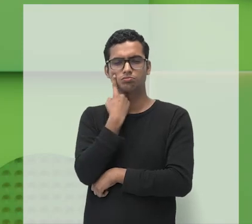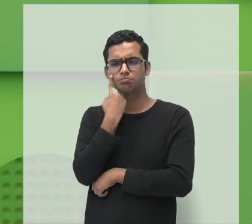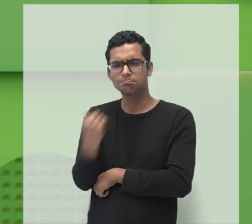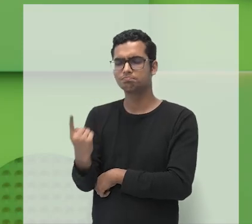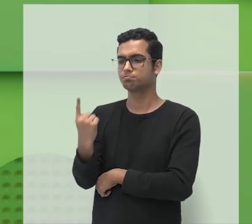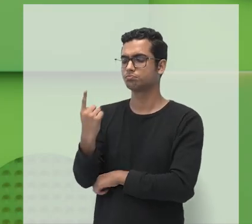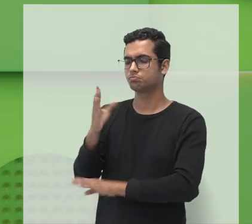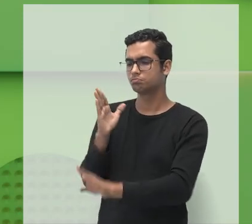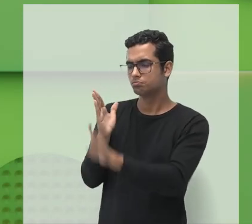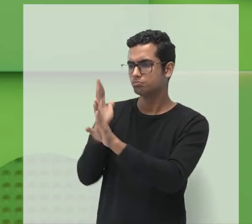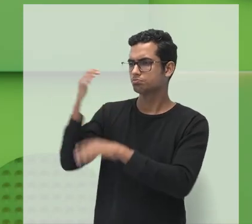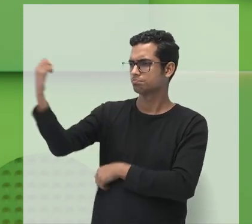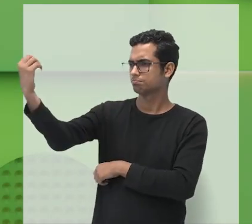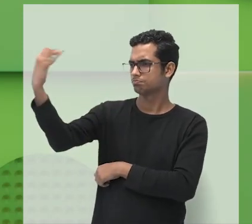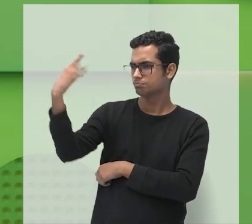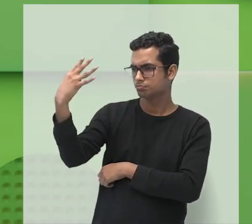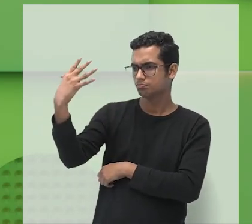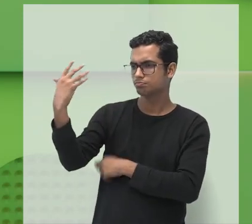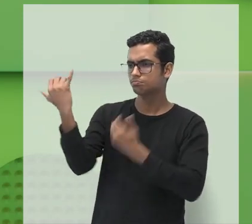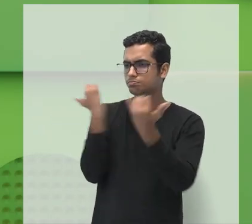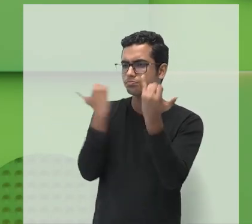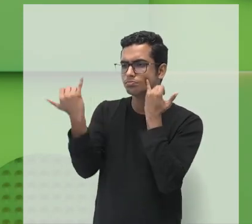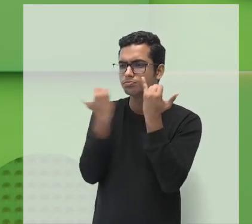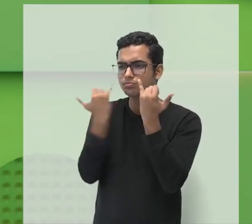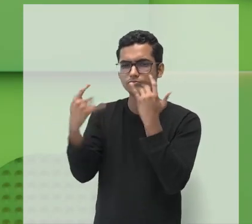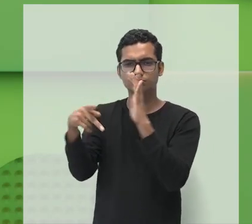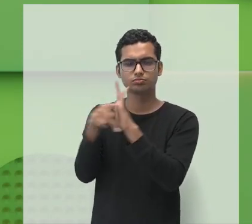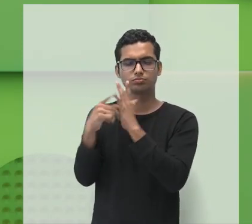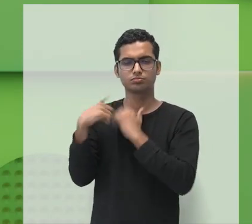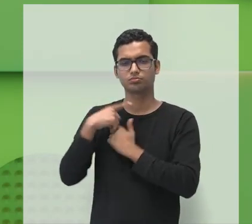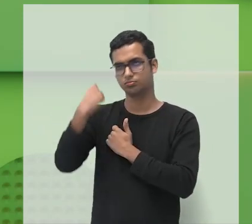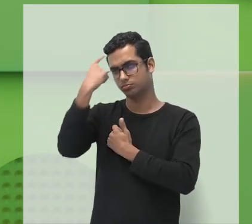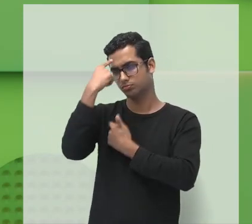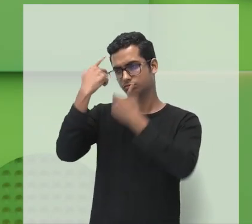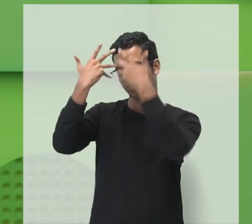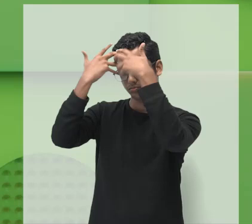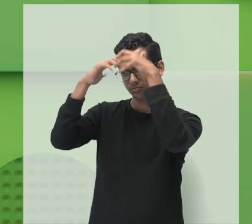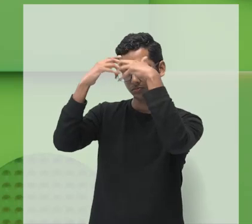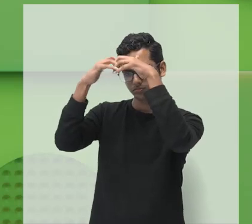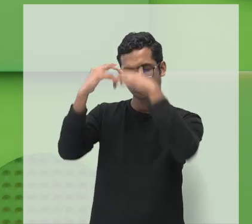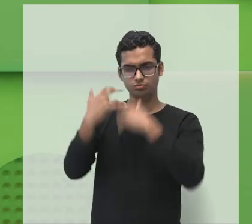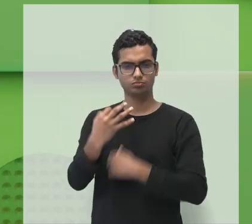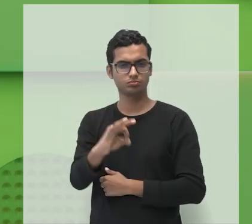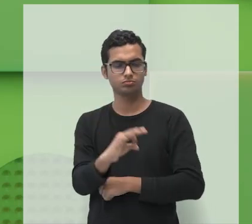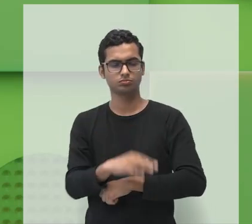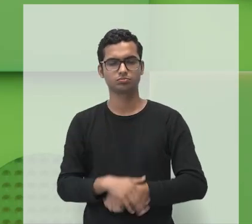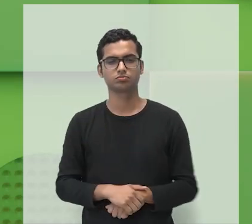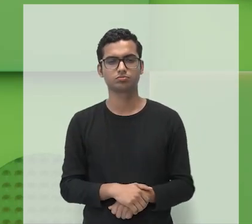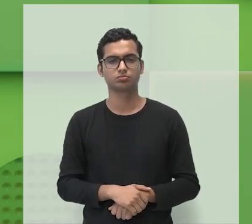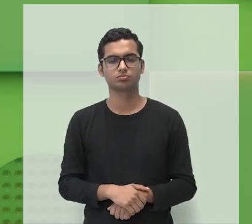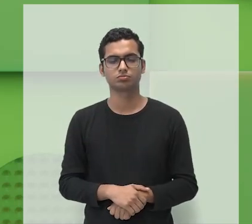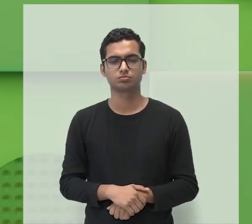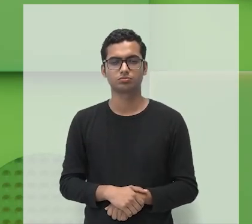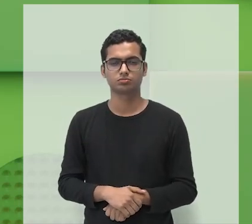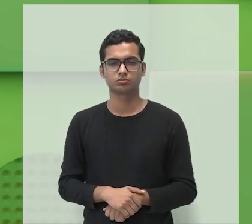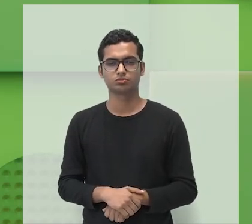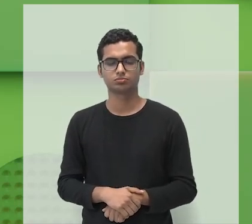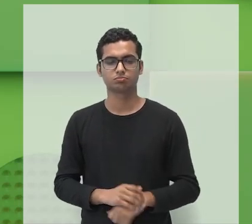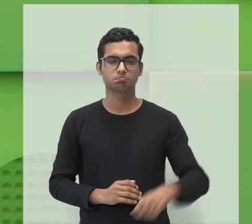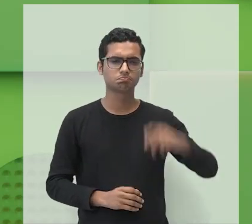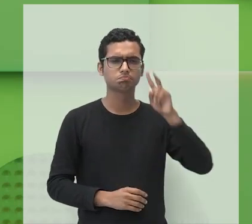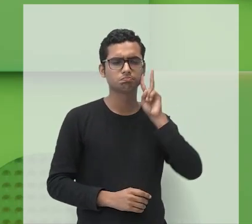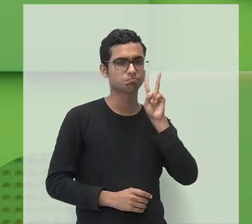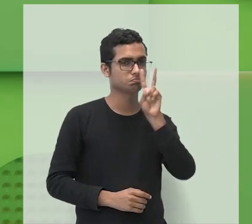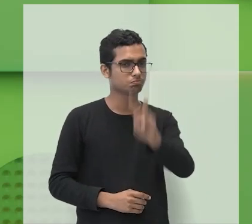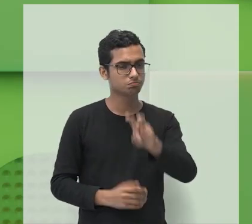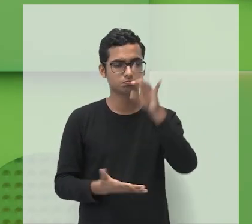identificando essa luz, esse contraste, e levando essa informação para o cérebro. O que está enxergando, de fato,